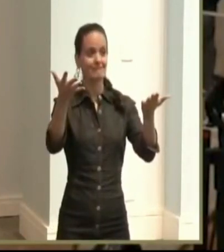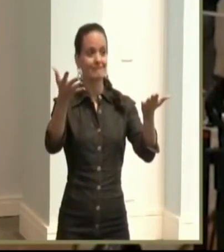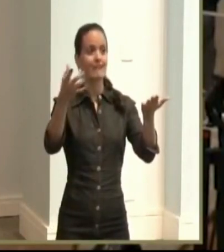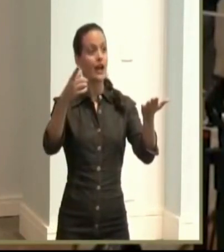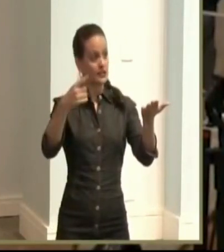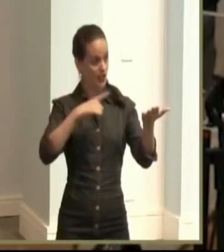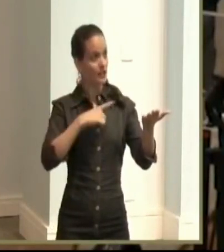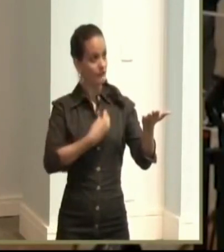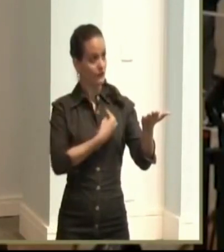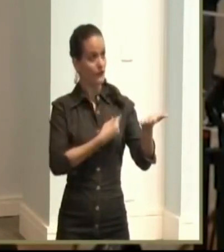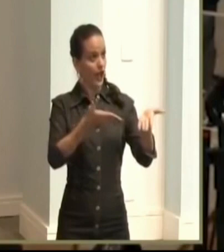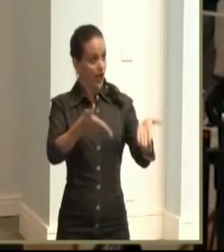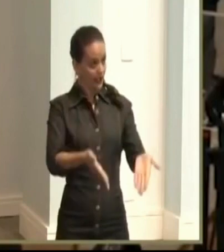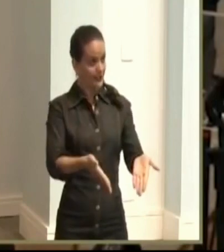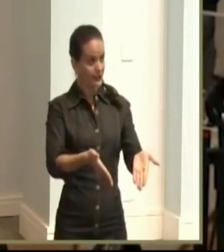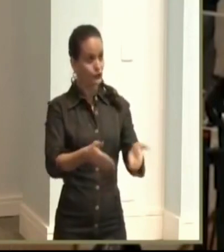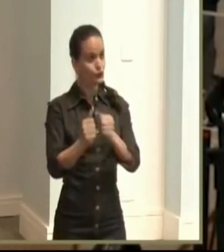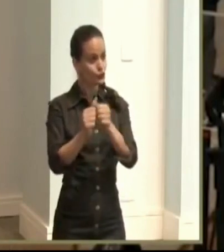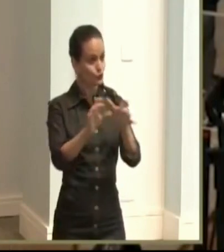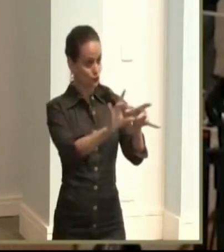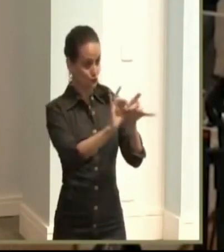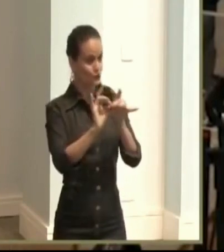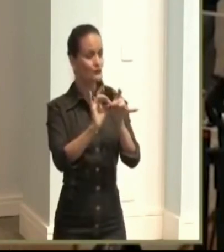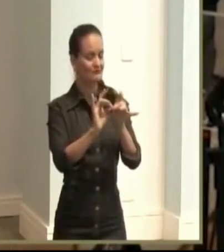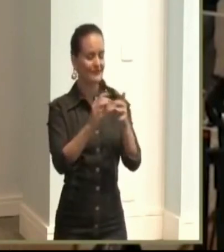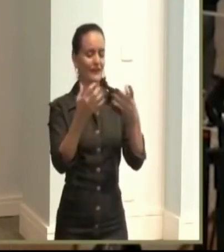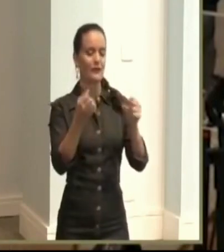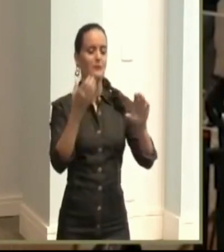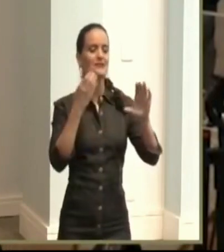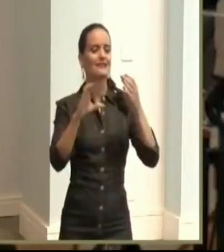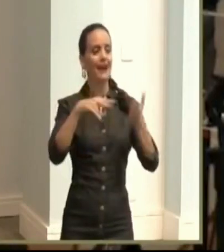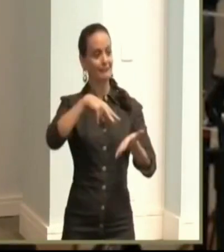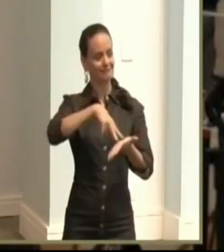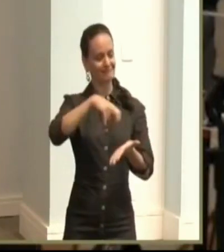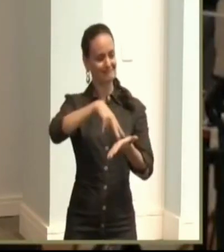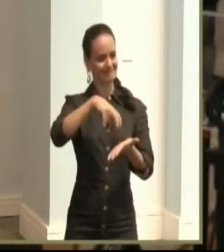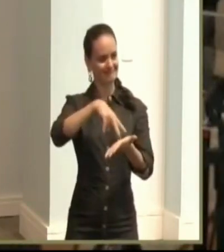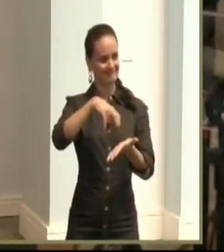entre nós, mais vivo. Cantemos com alegria.